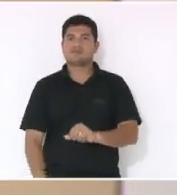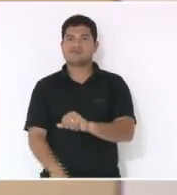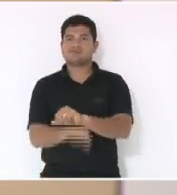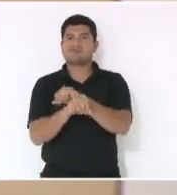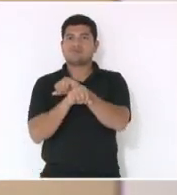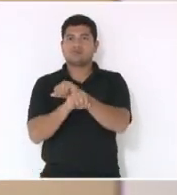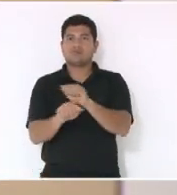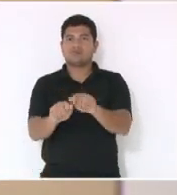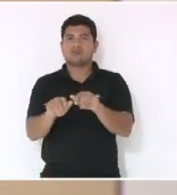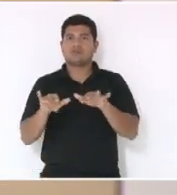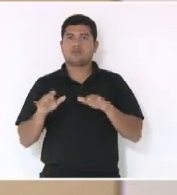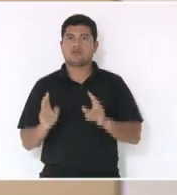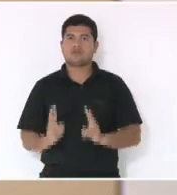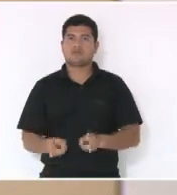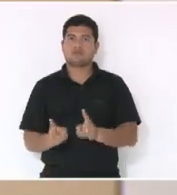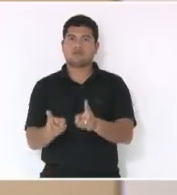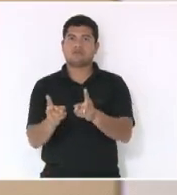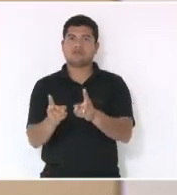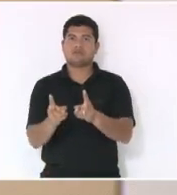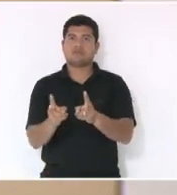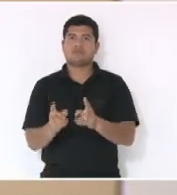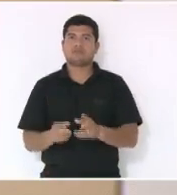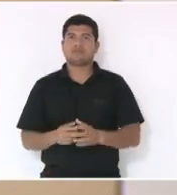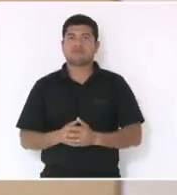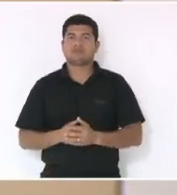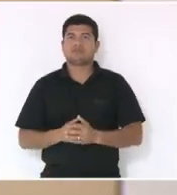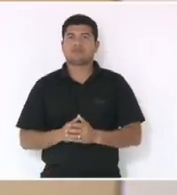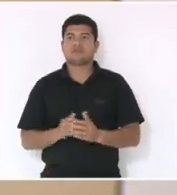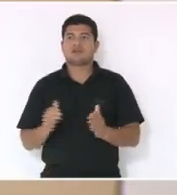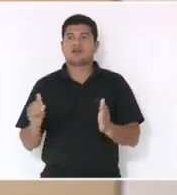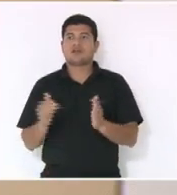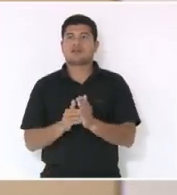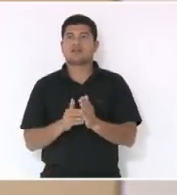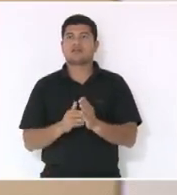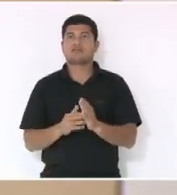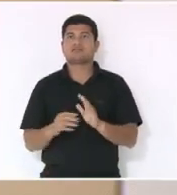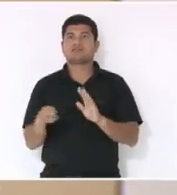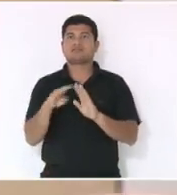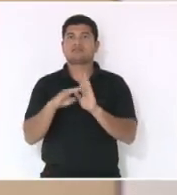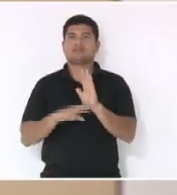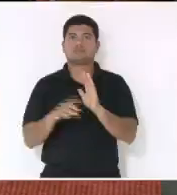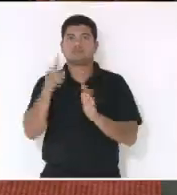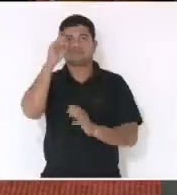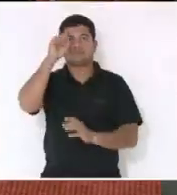até o horário do início da ordem do dia, que é 16 horas.